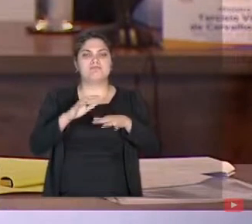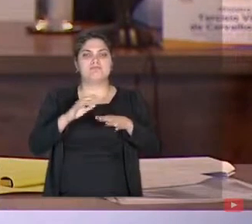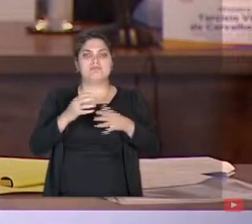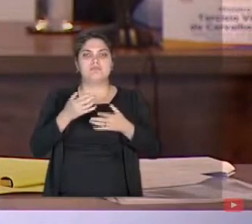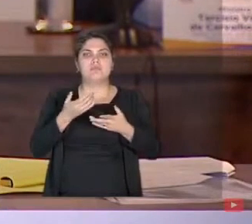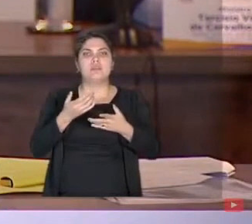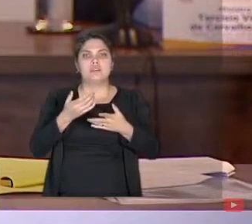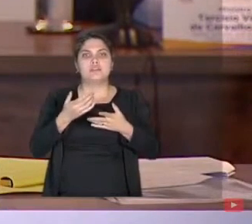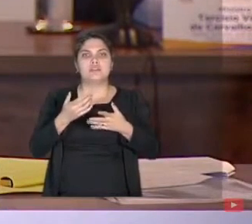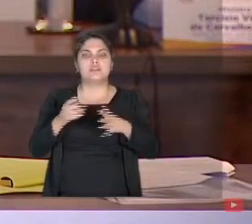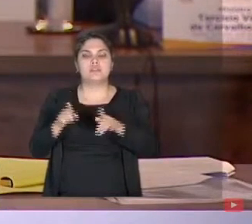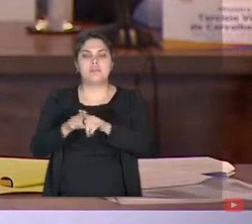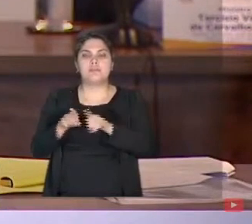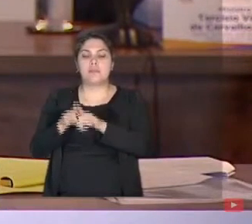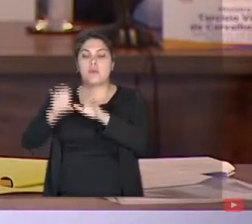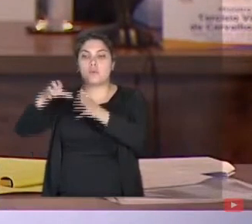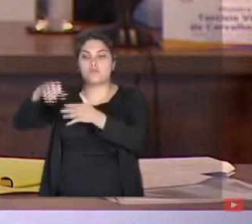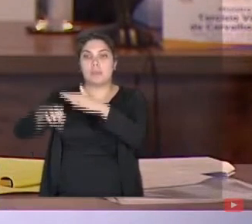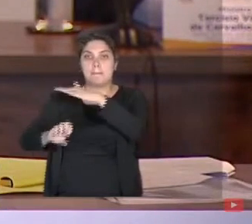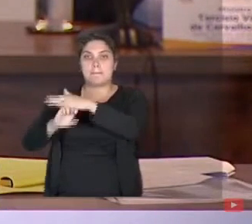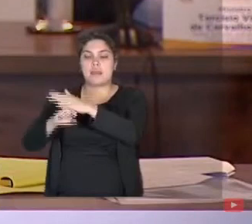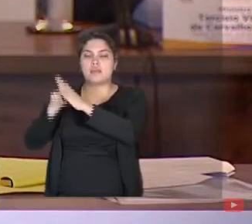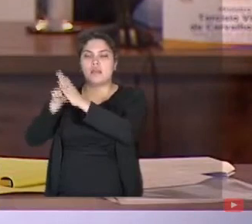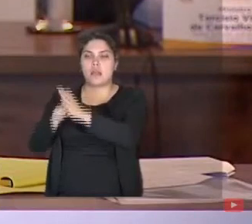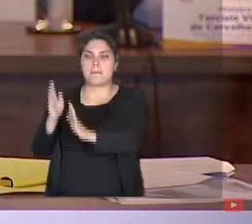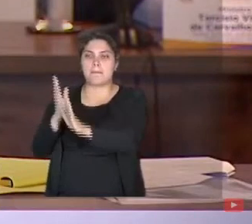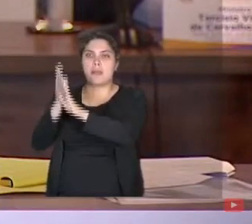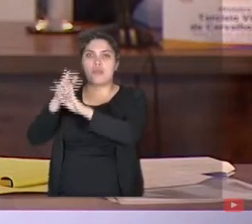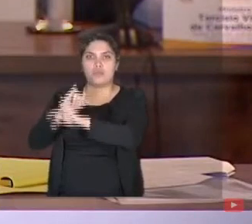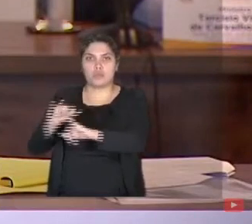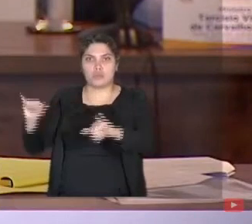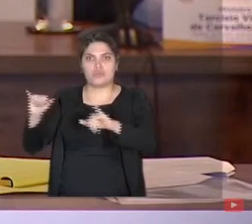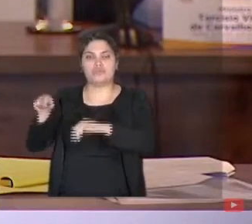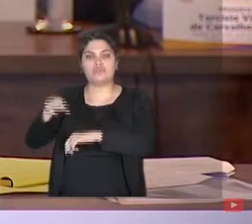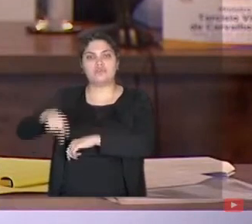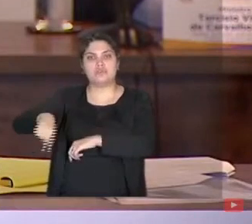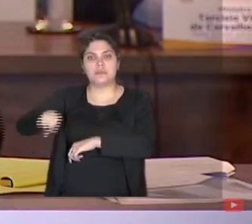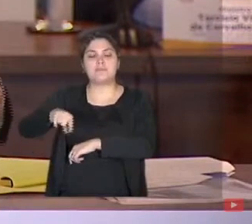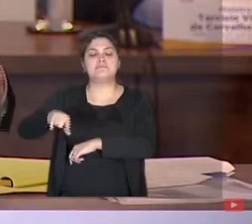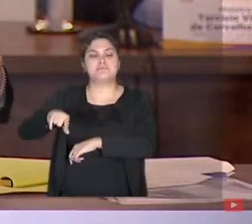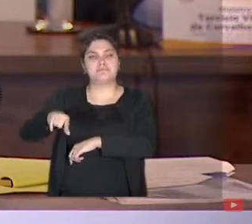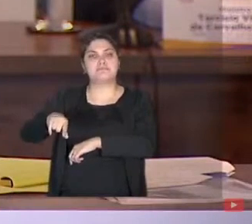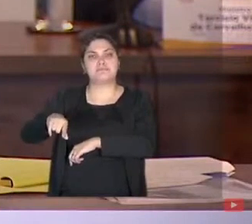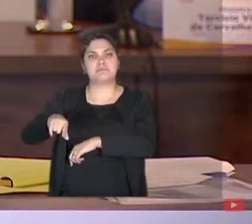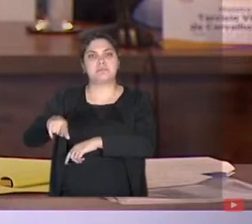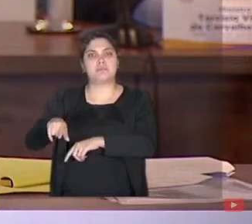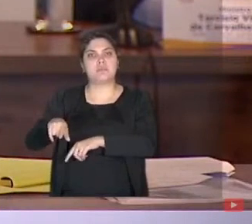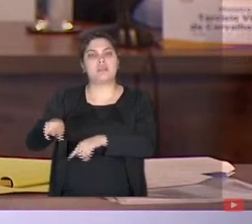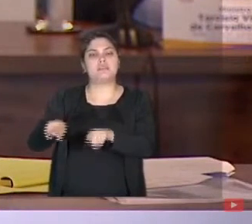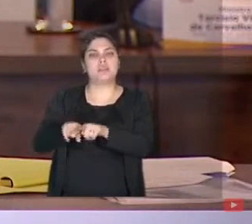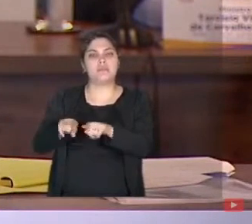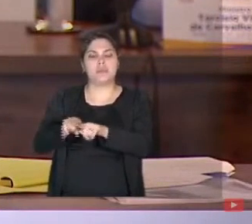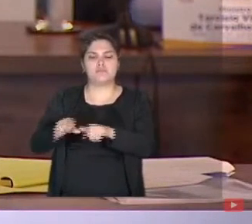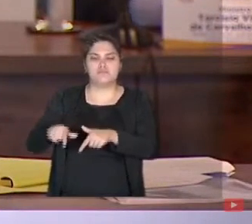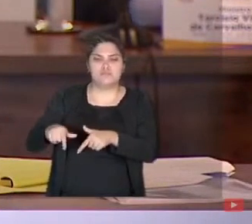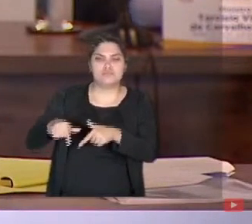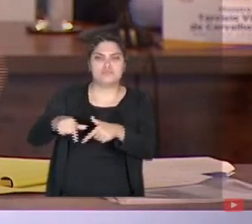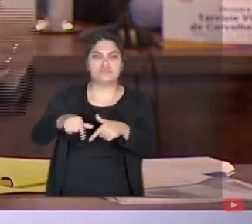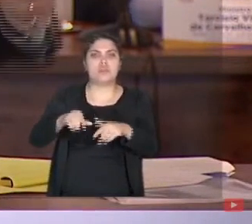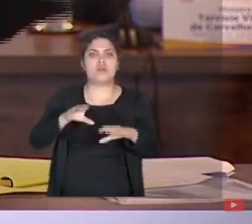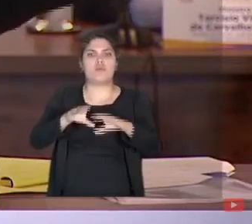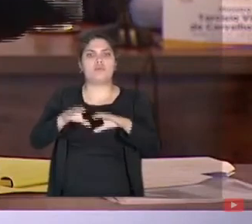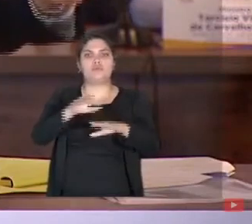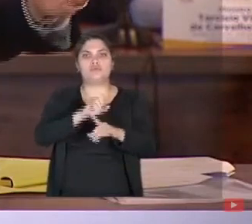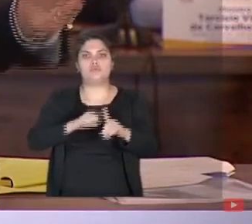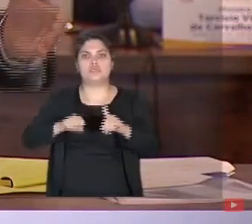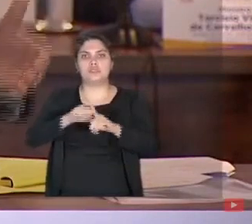tecnológicas, com as agências checadoras de notícia e uma atuação da comunicação